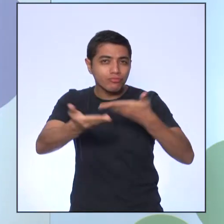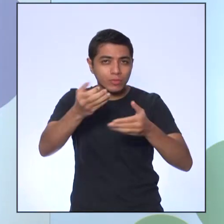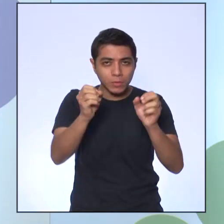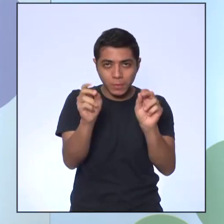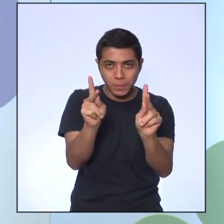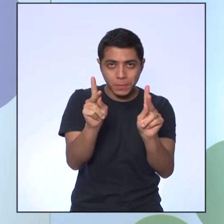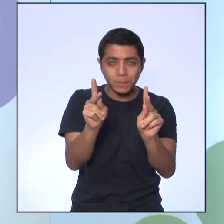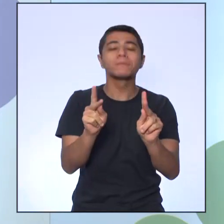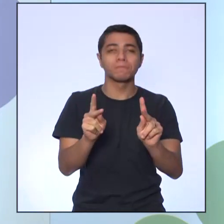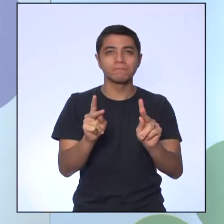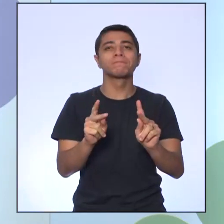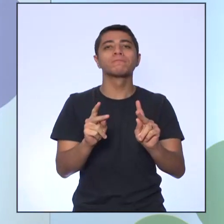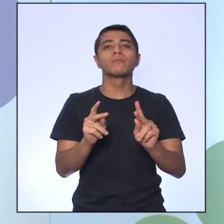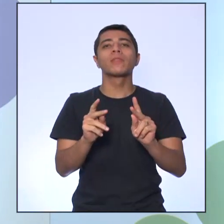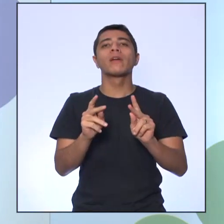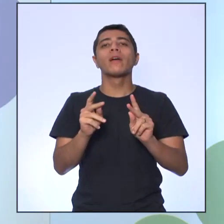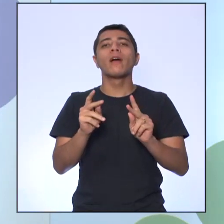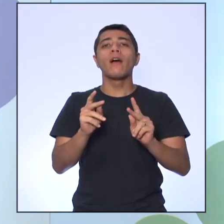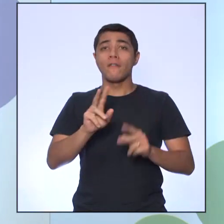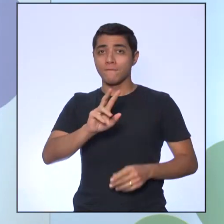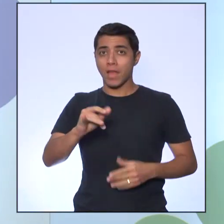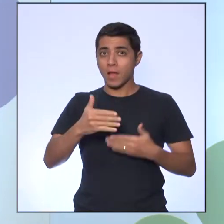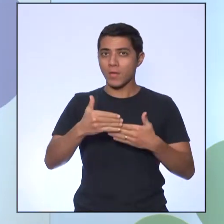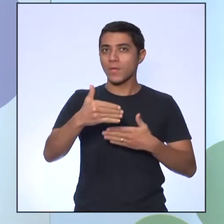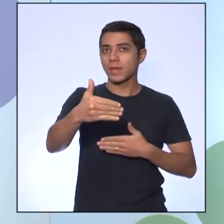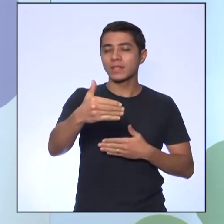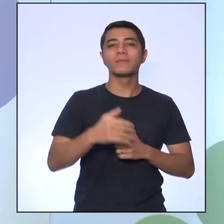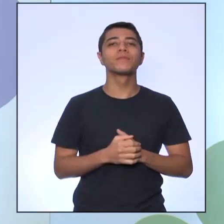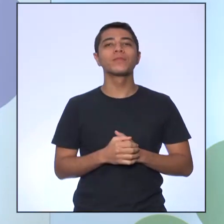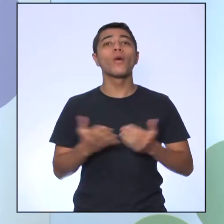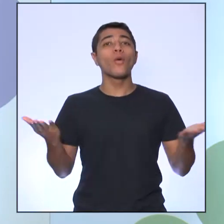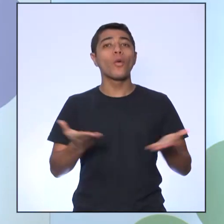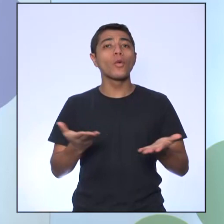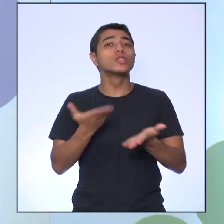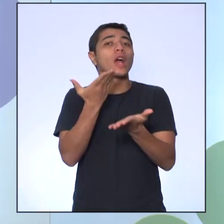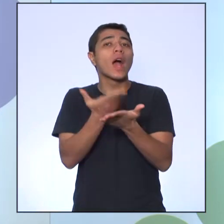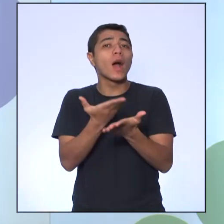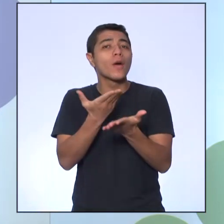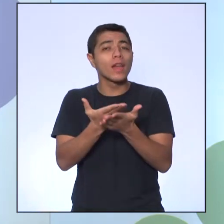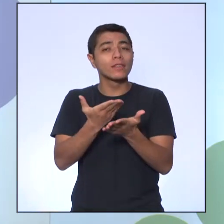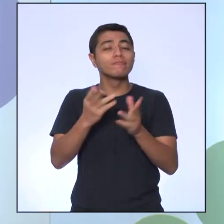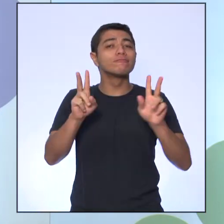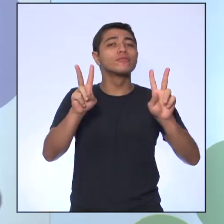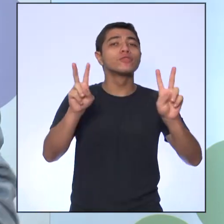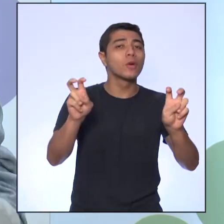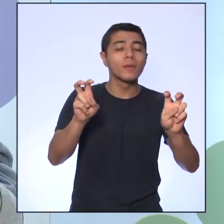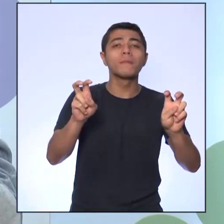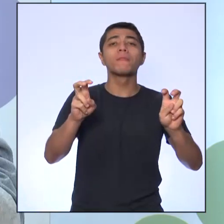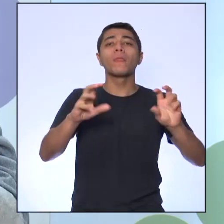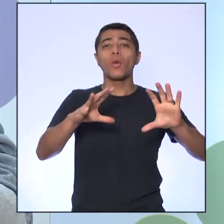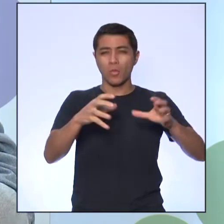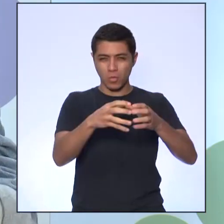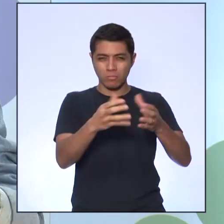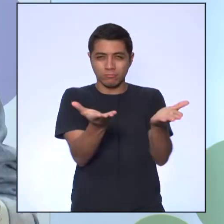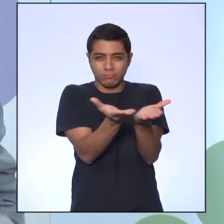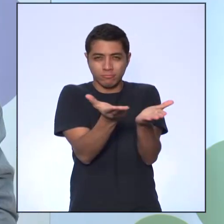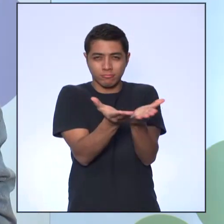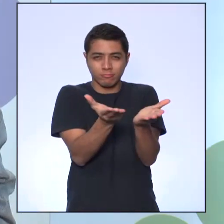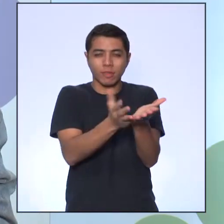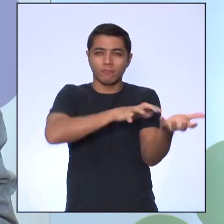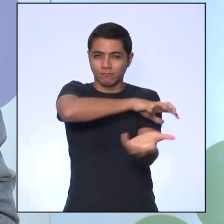vamos começar, porque a aula de hoje é sobre a aula de hoje é sobre reforma protestante, né? A gente vai